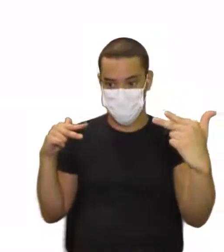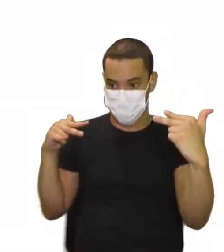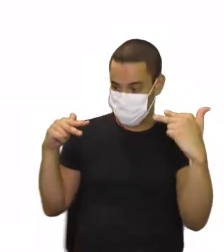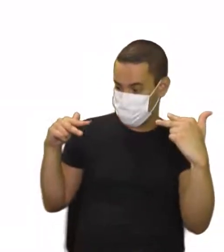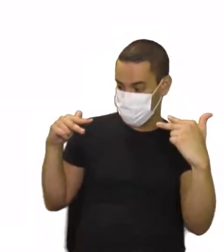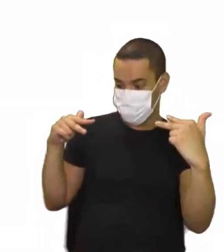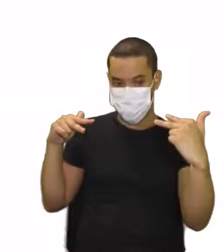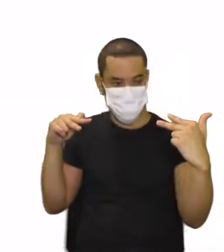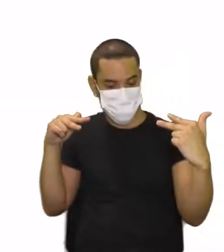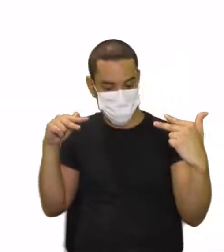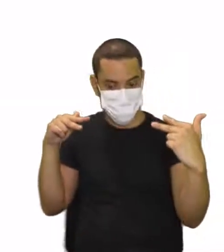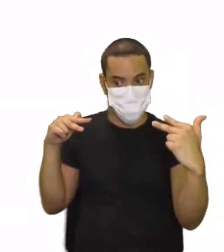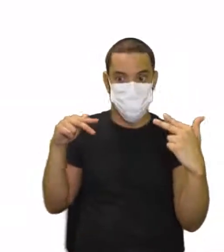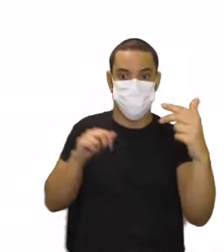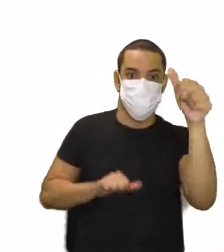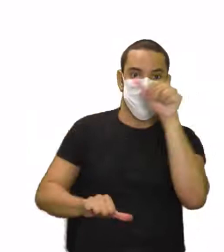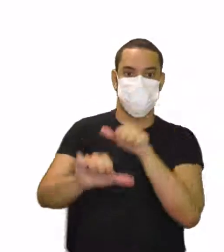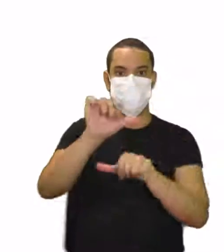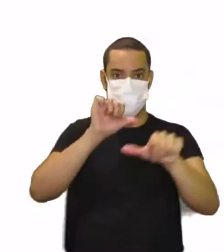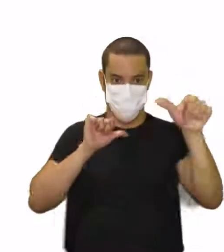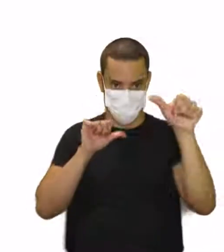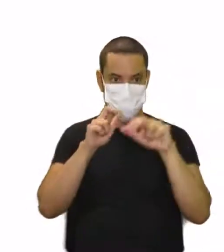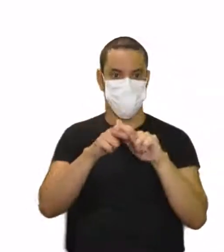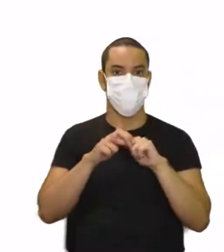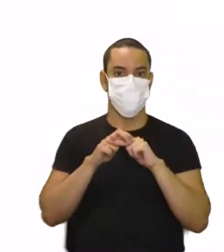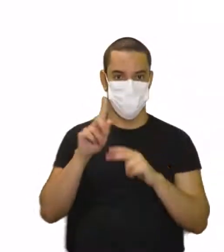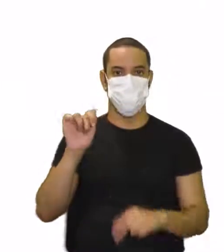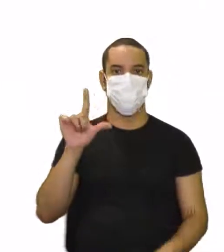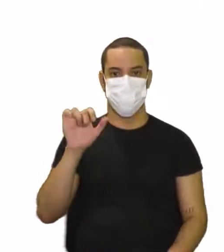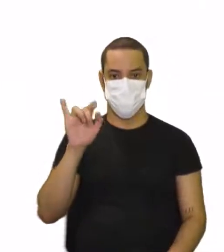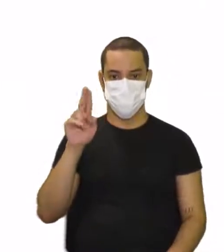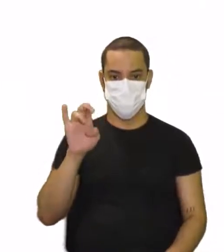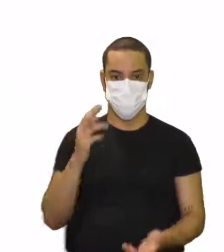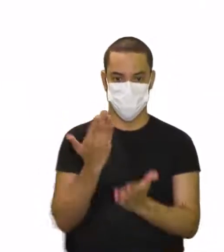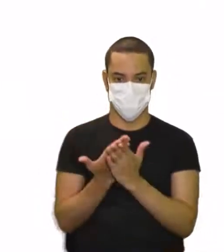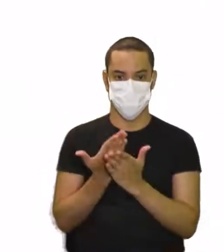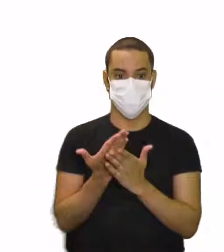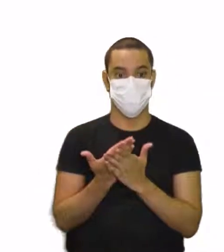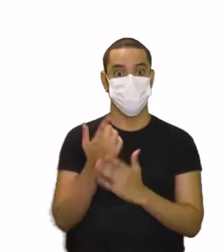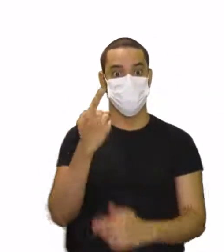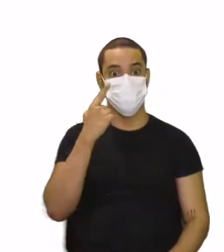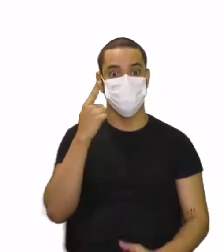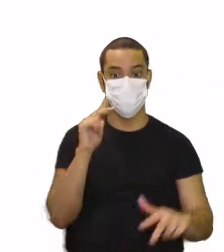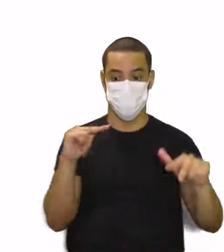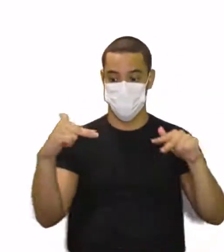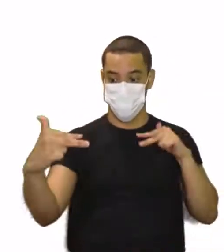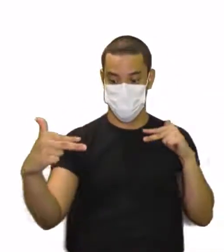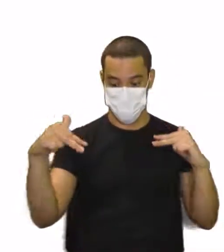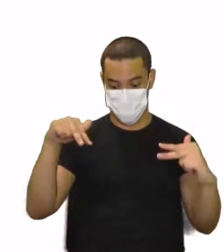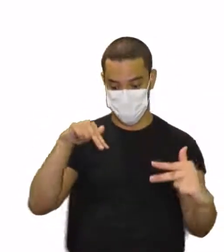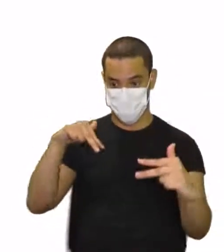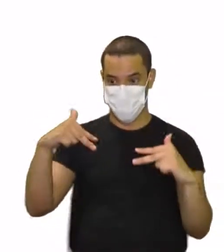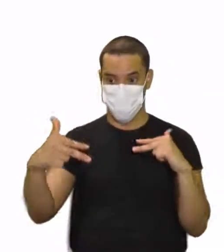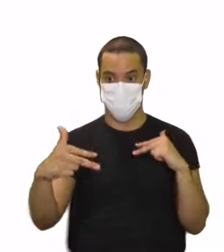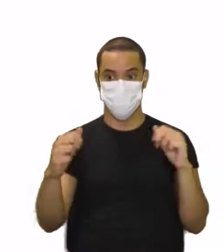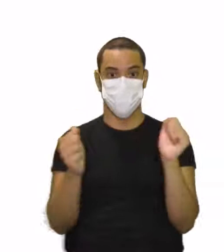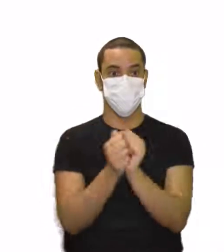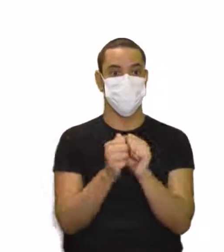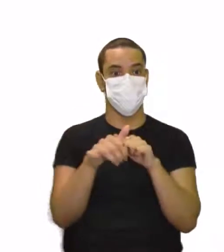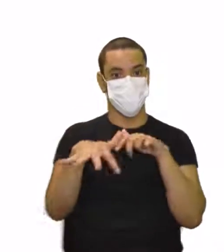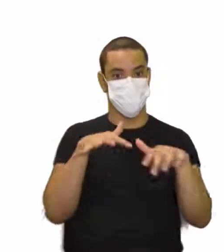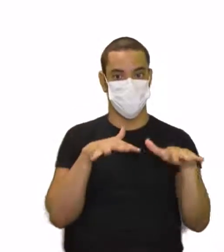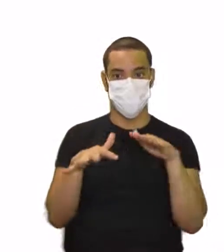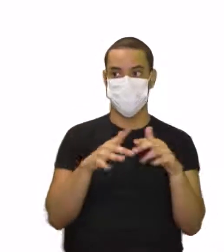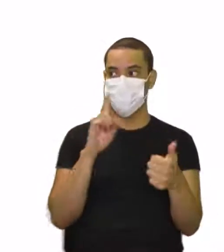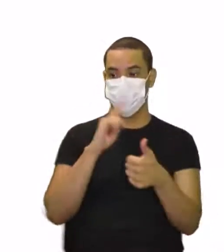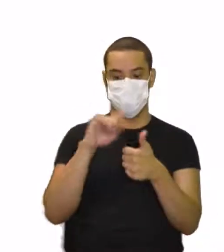Então, transformação de Galileu, né? Sistema de coordenadas espaço-tempo. Então pensa aí, ó, movimento e dois